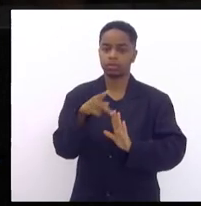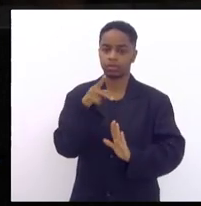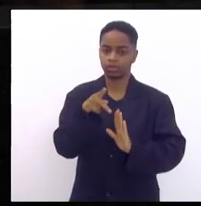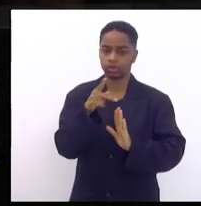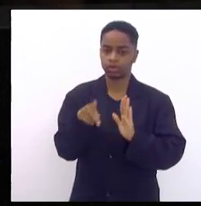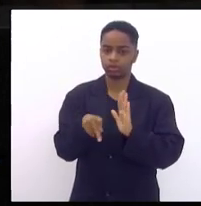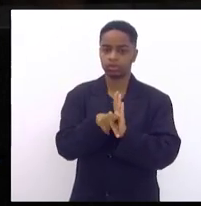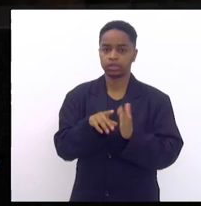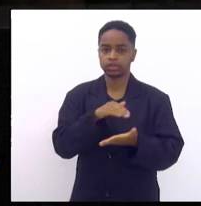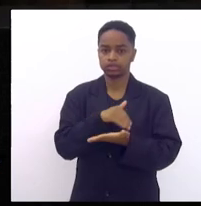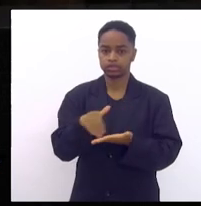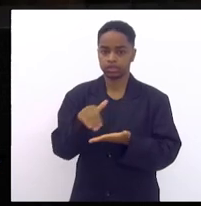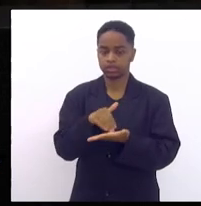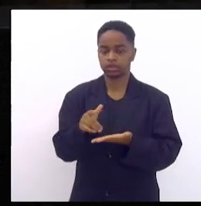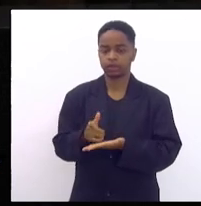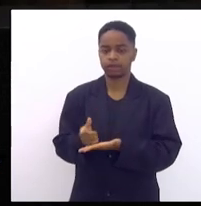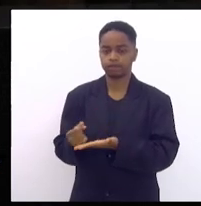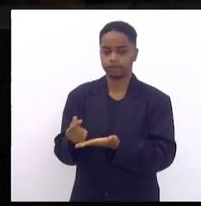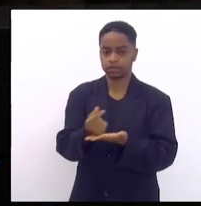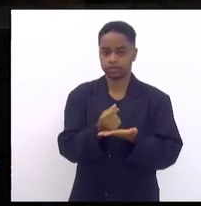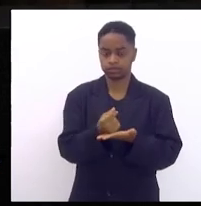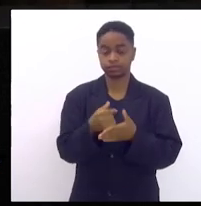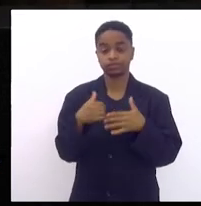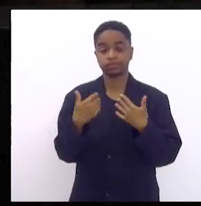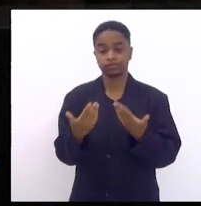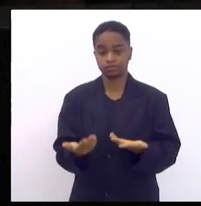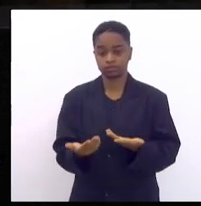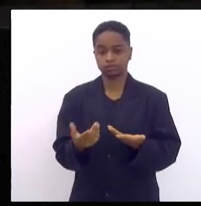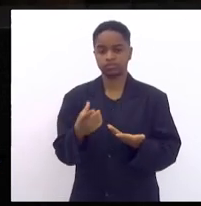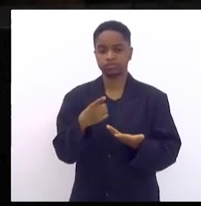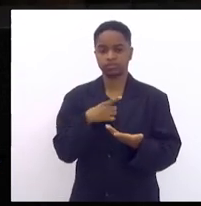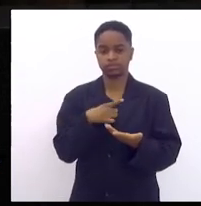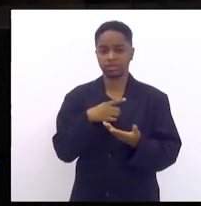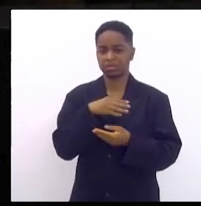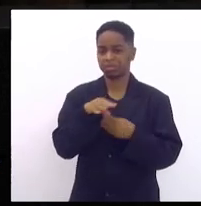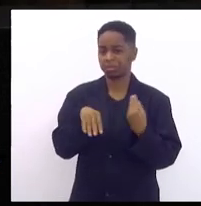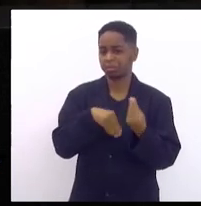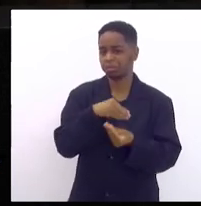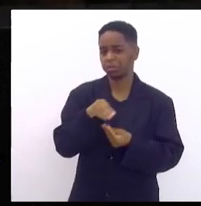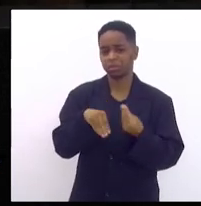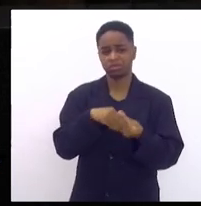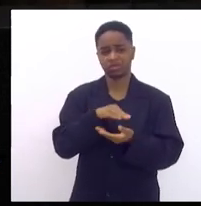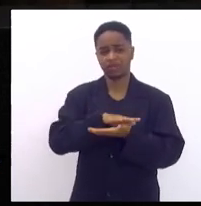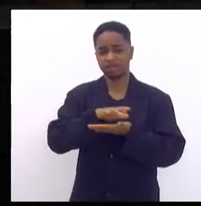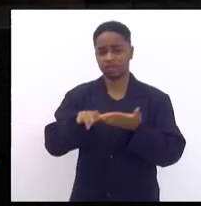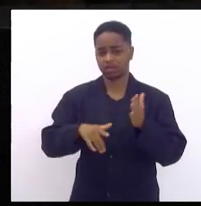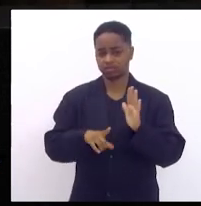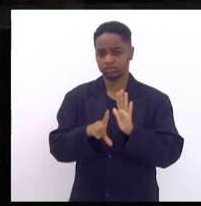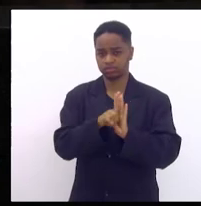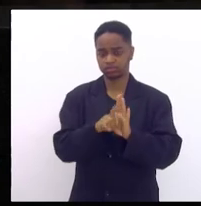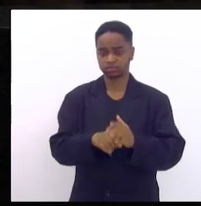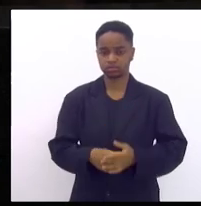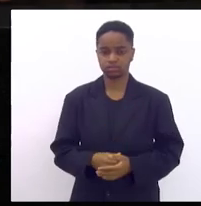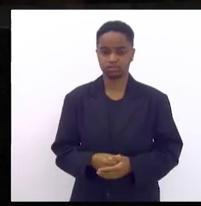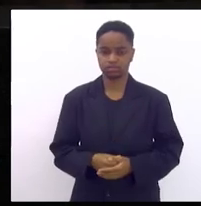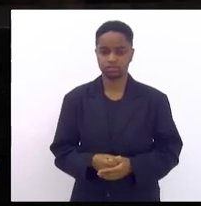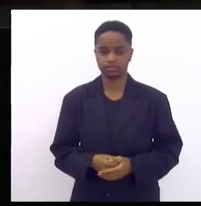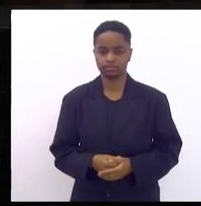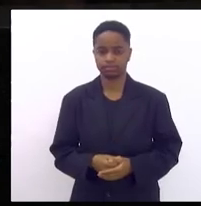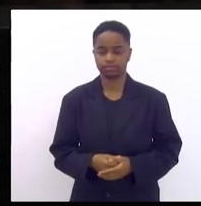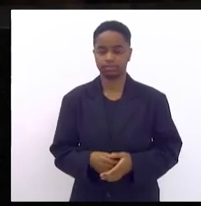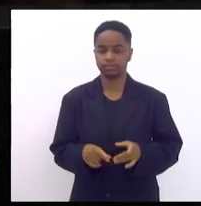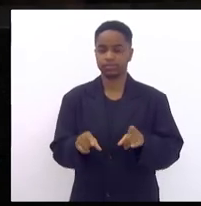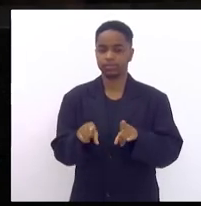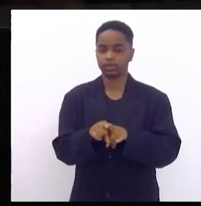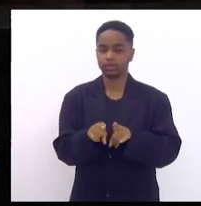das secretarias de Fazenda. Então, é um emaranhado de legislações e um